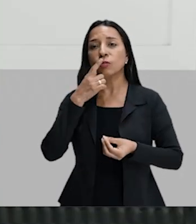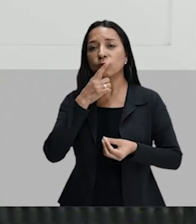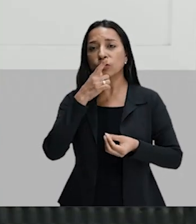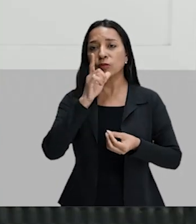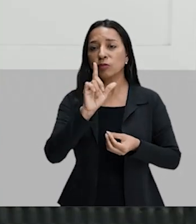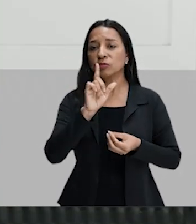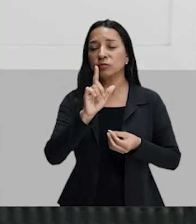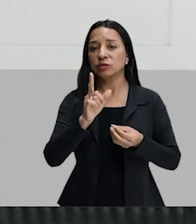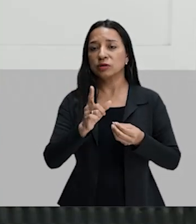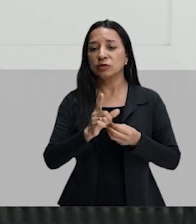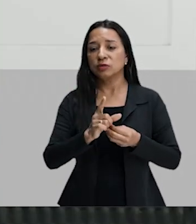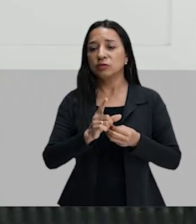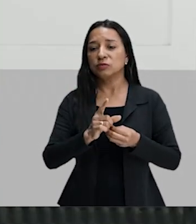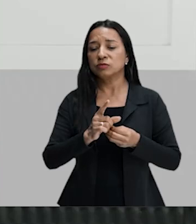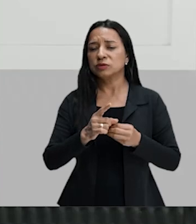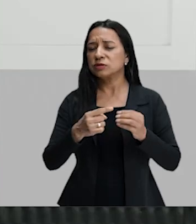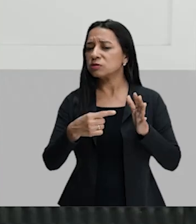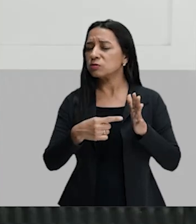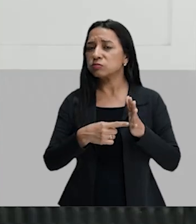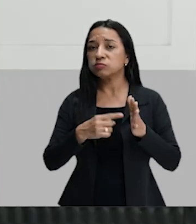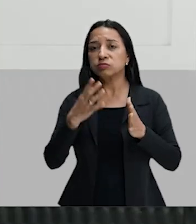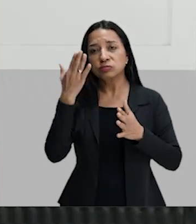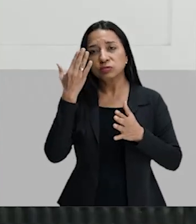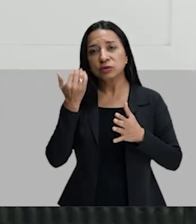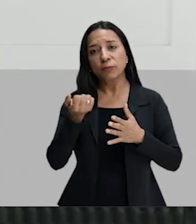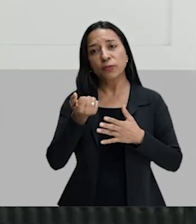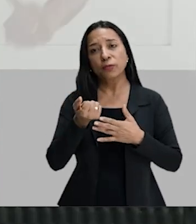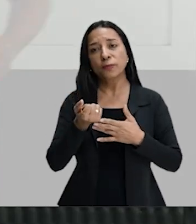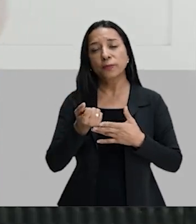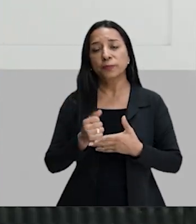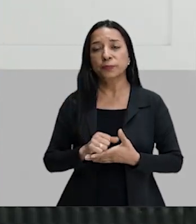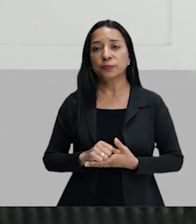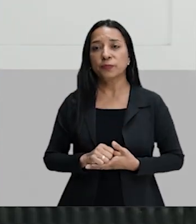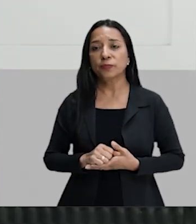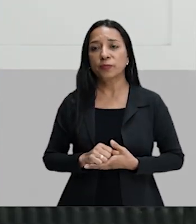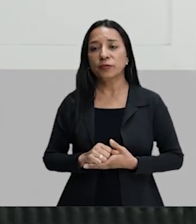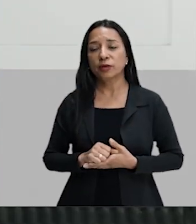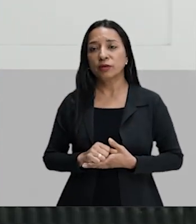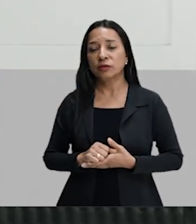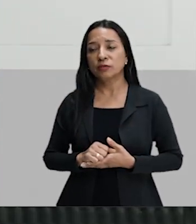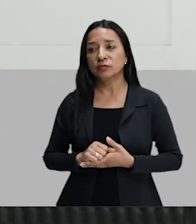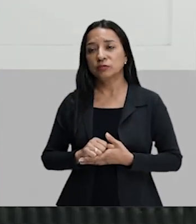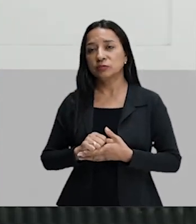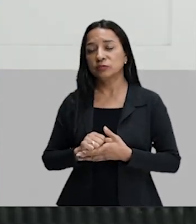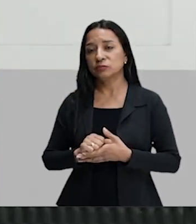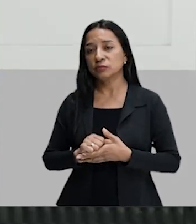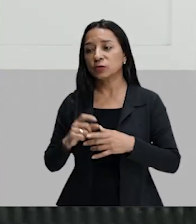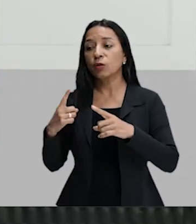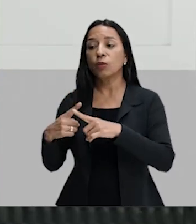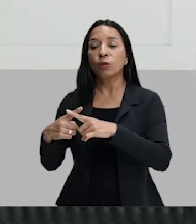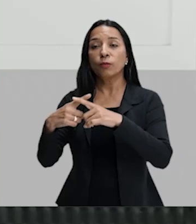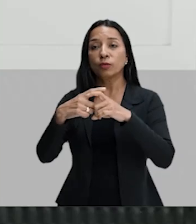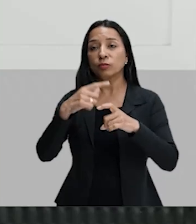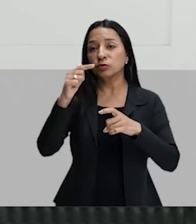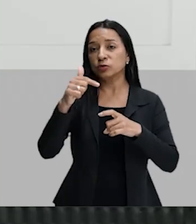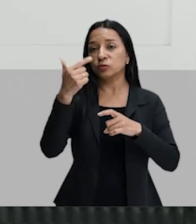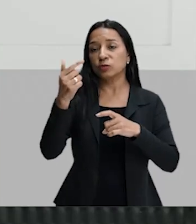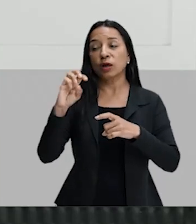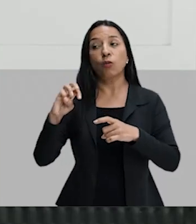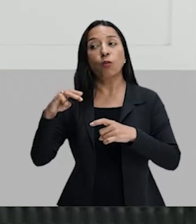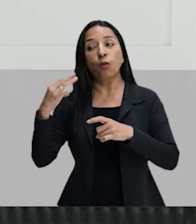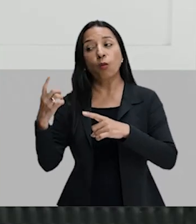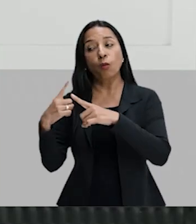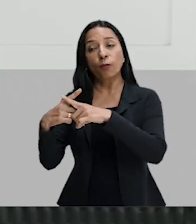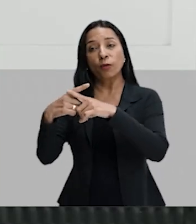determinar qual é o grau do polinômio. O polinômio do terceiro grau é do segundo grau. O que vai definir o grau do polinômio? Por